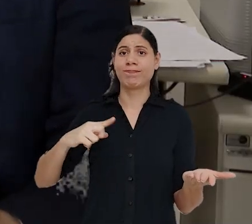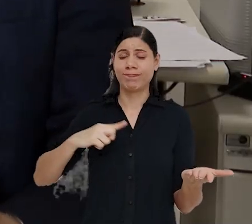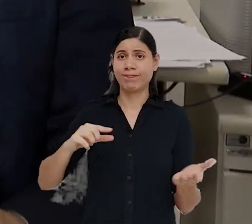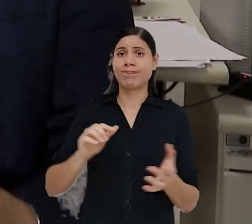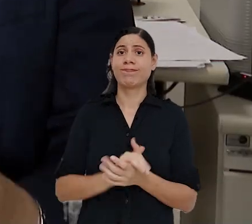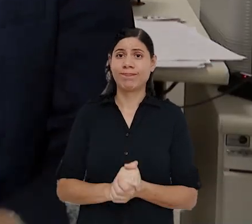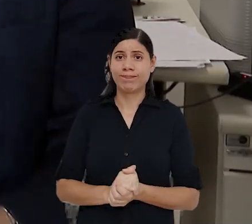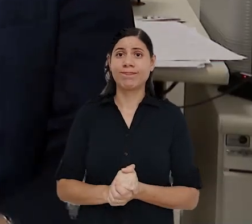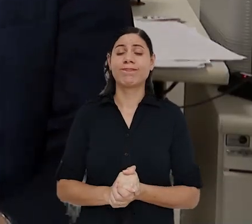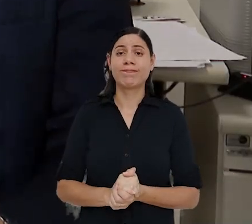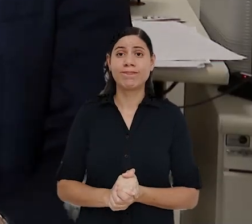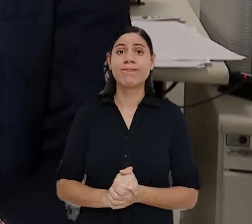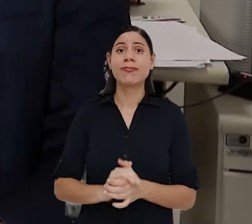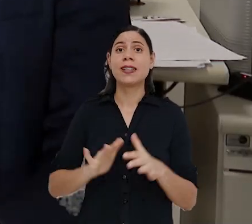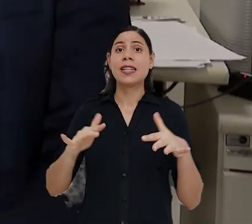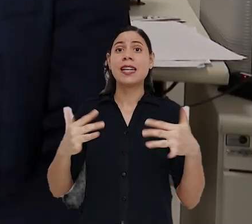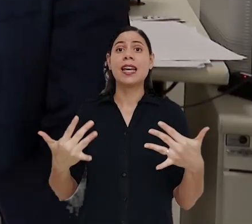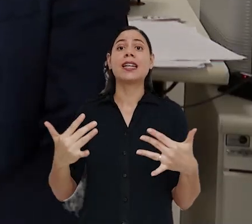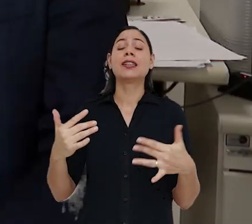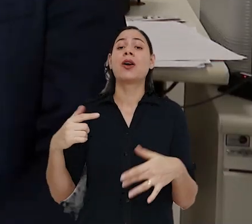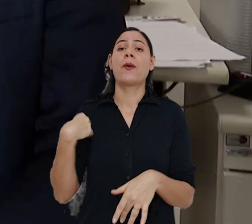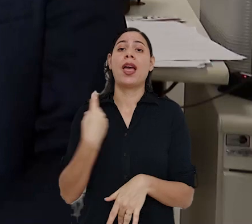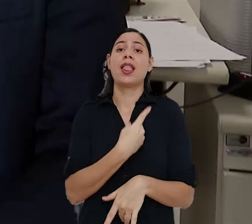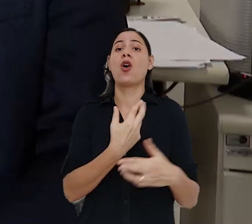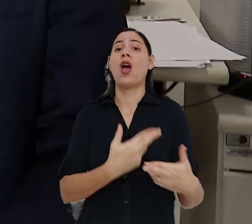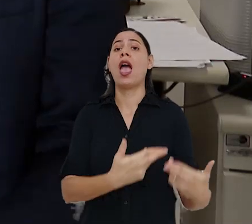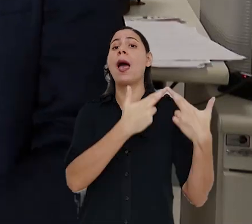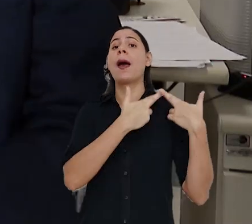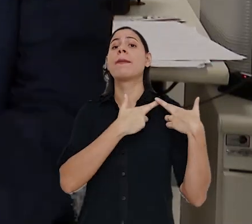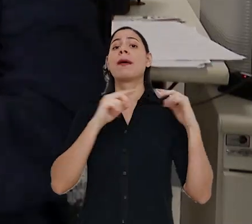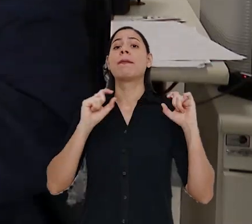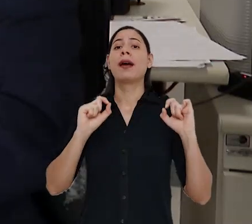Então, cabe-nos fazer